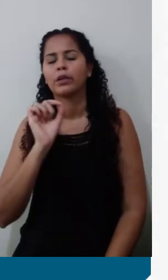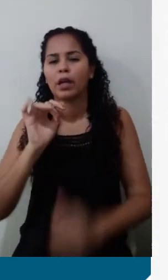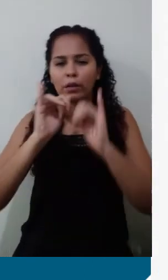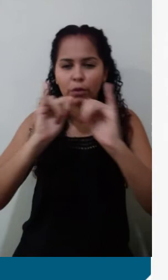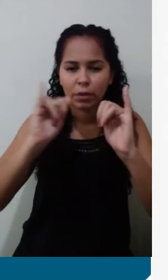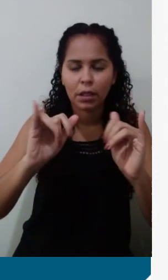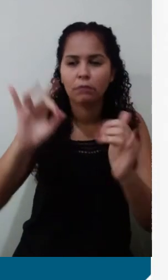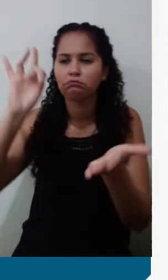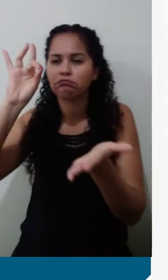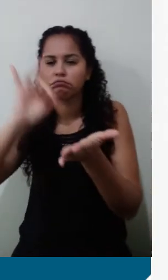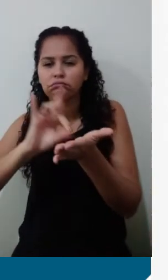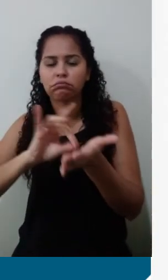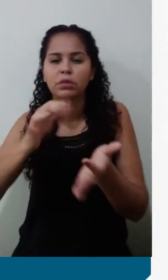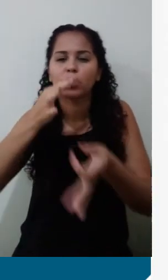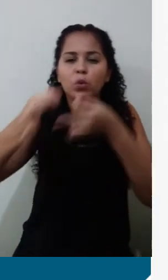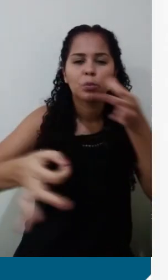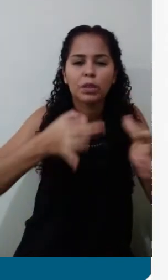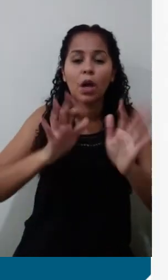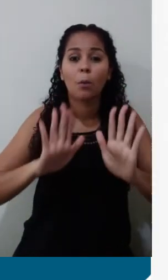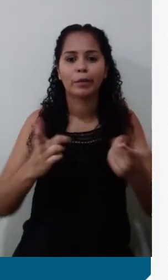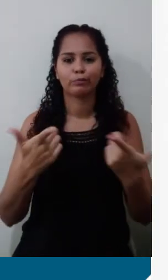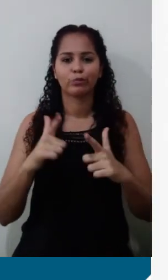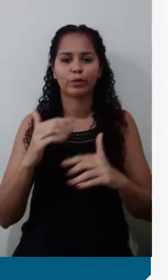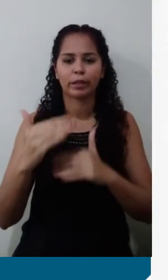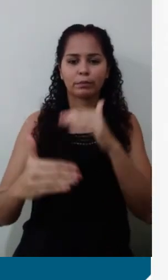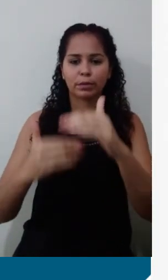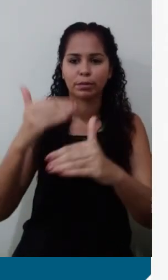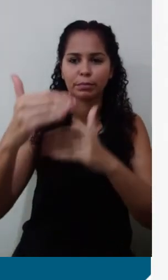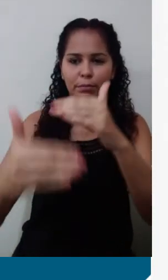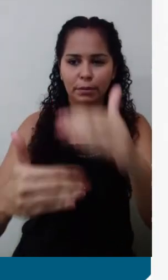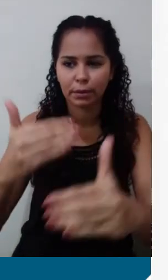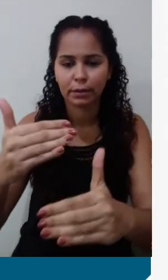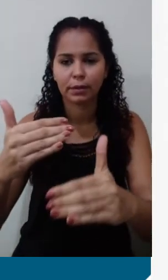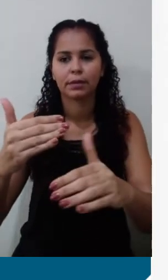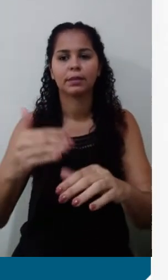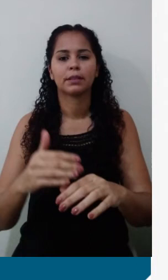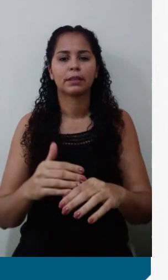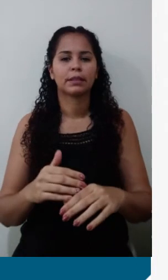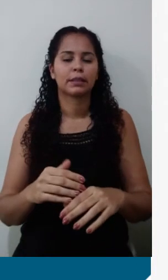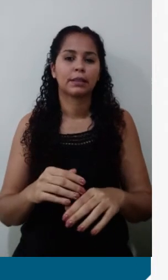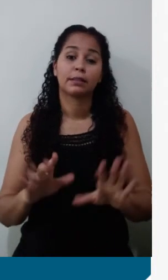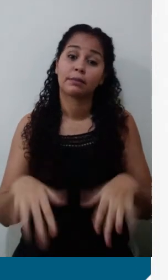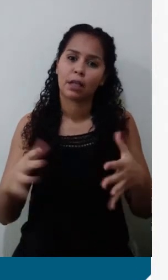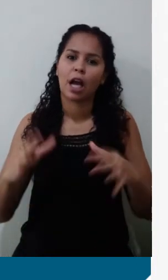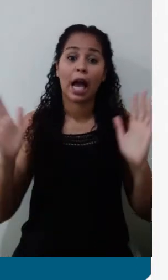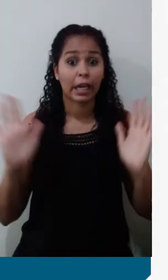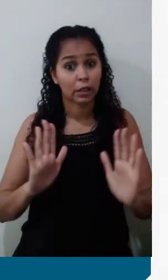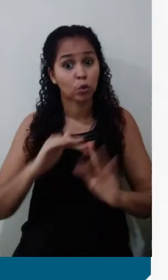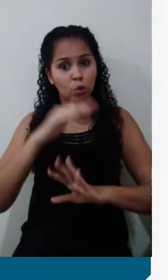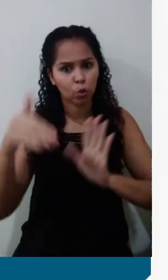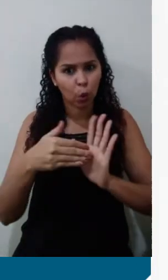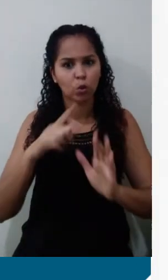sem desenvolvimento, ou com apenas uma informação, e grave contradição. Nem todos esses aspectos